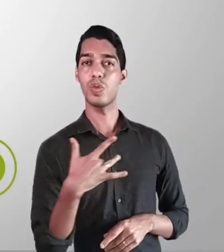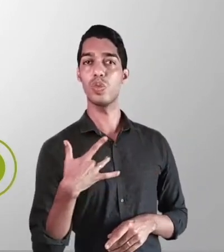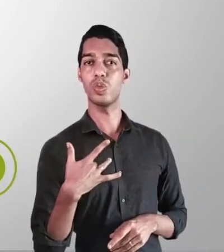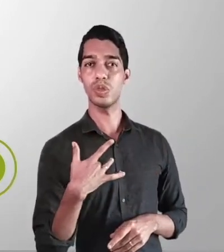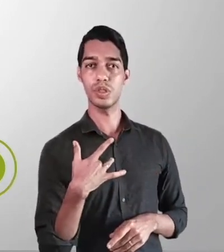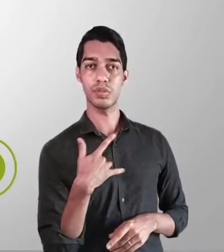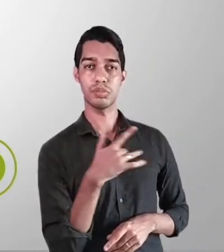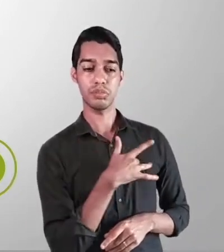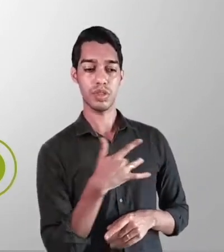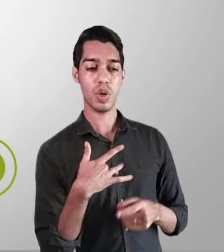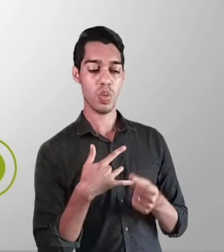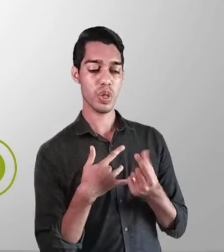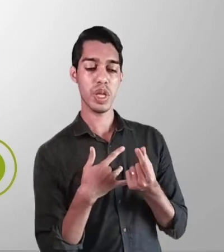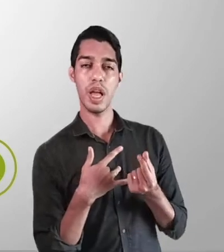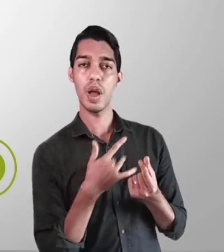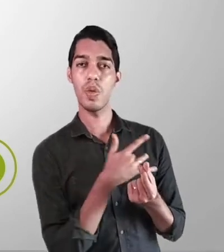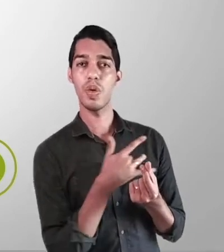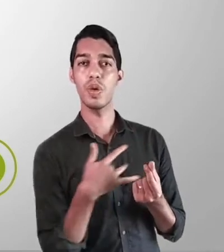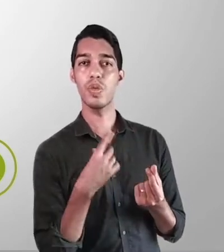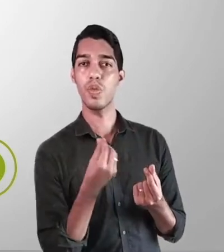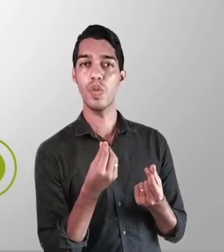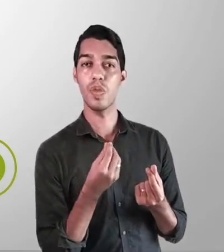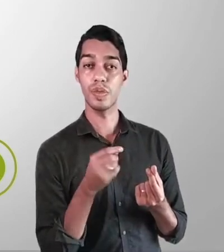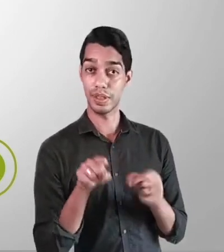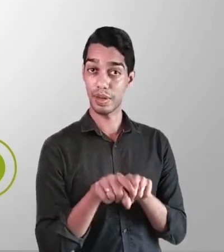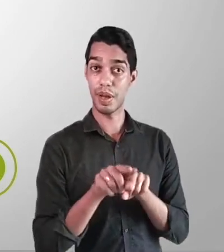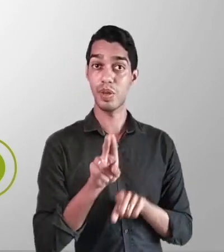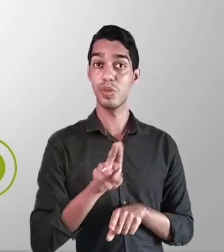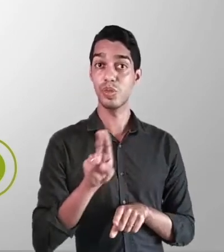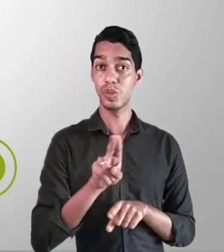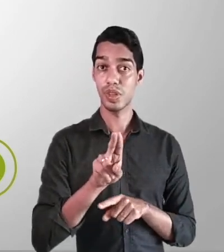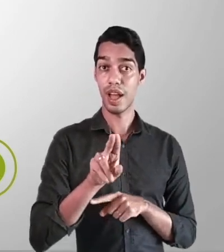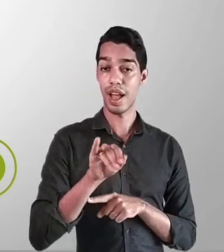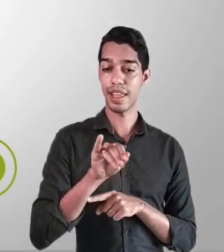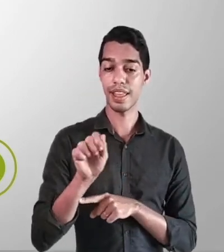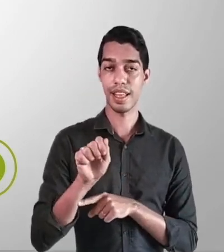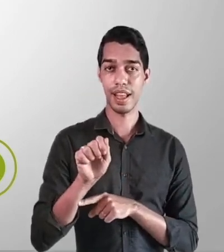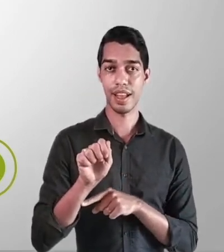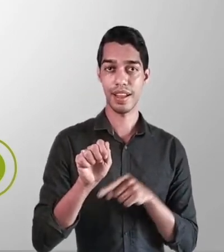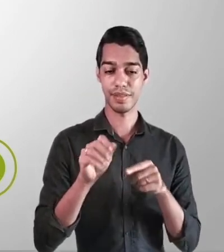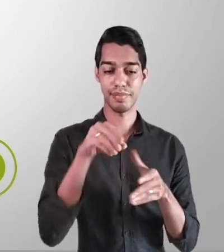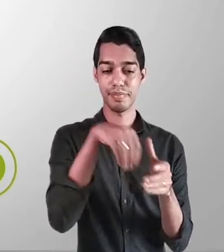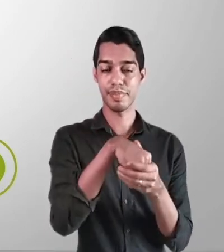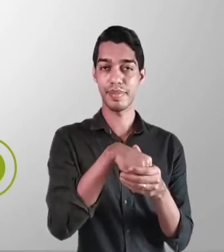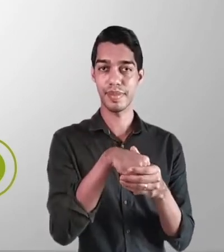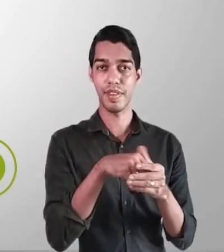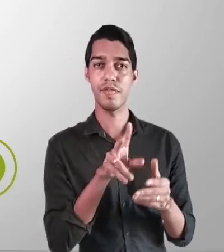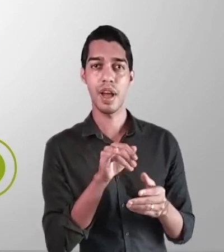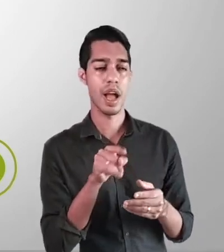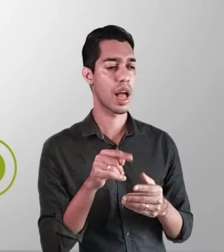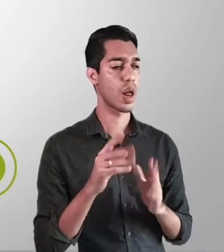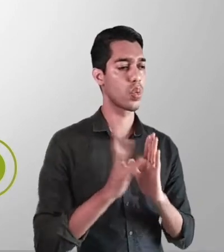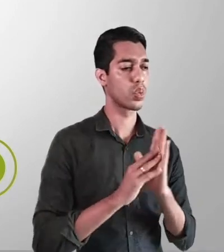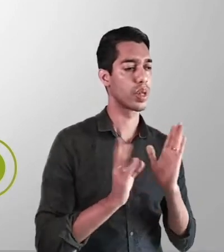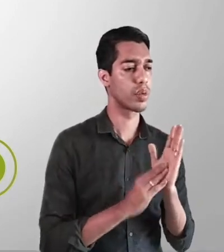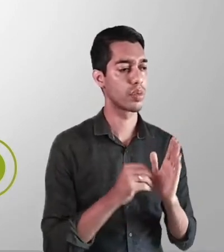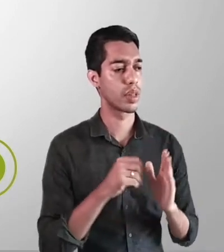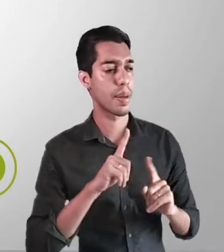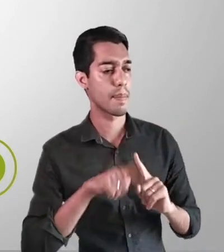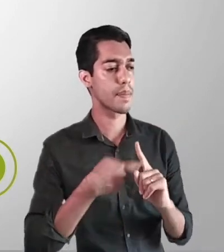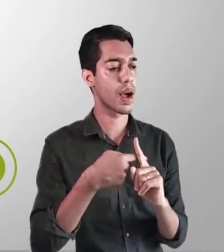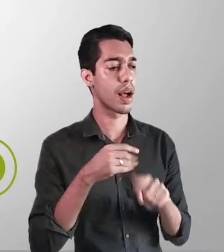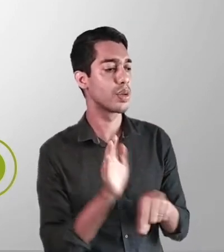usar a inteligência artificial para aprender quais são os conteúdos que são mais eficientes. Vai se